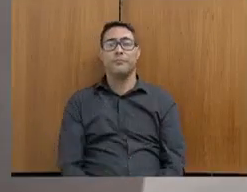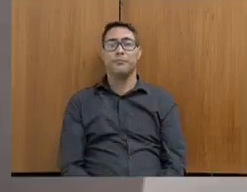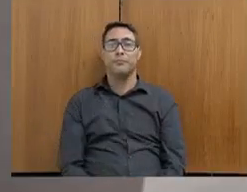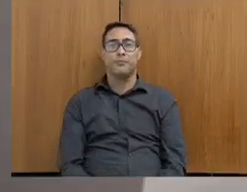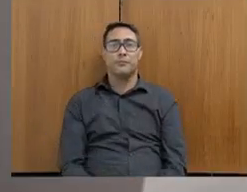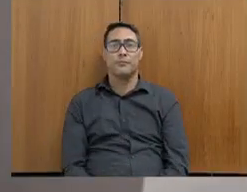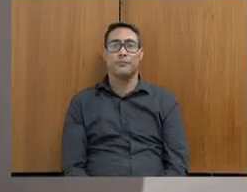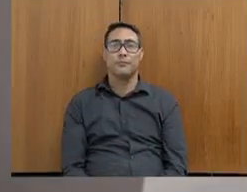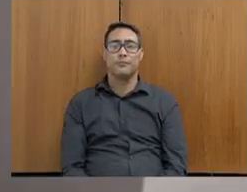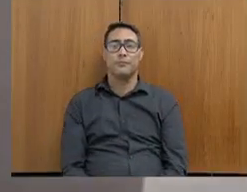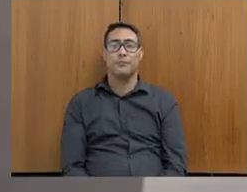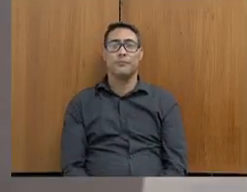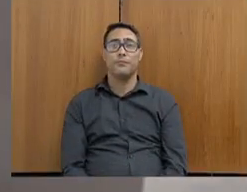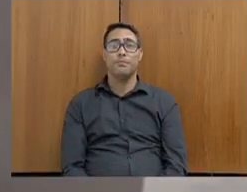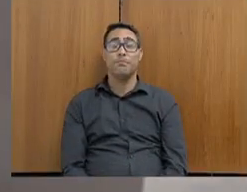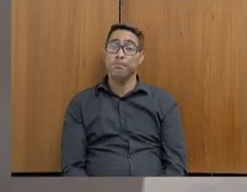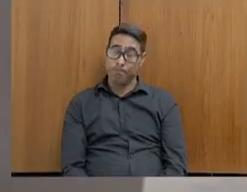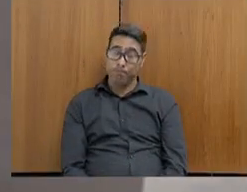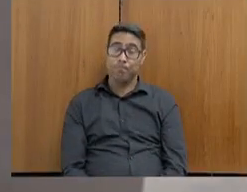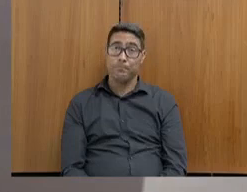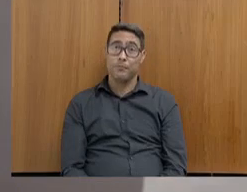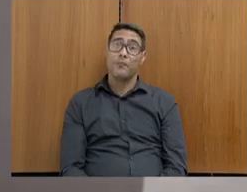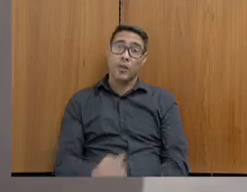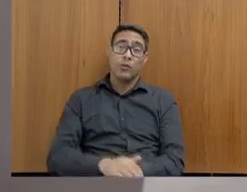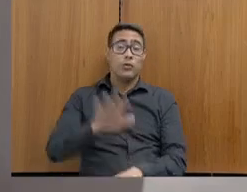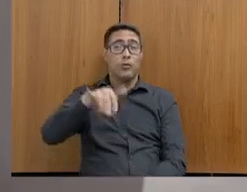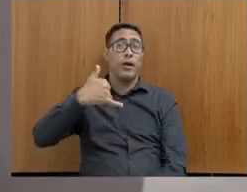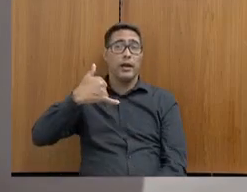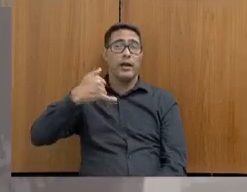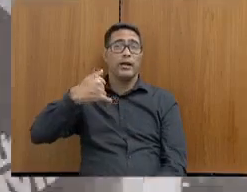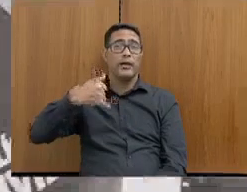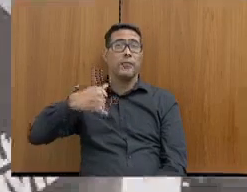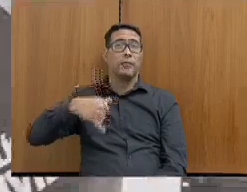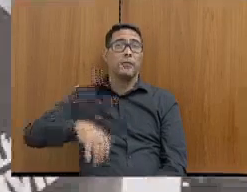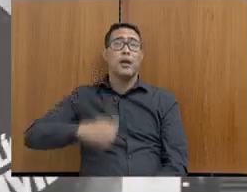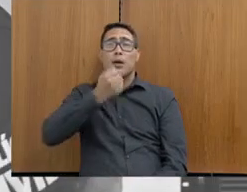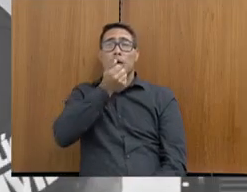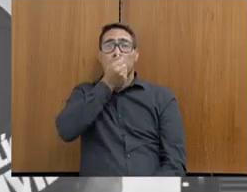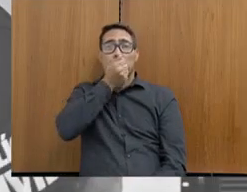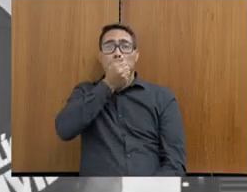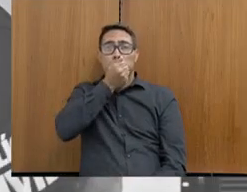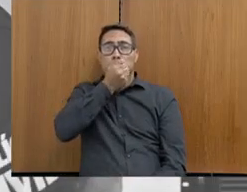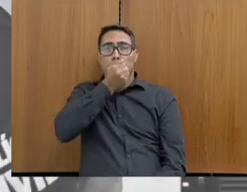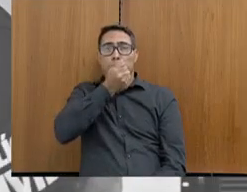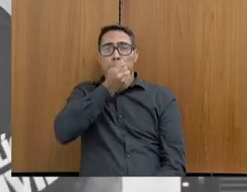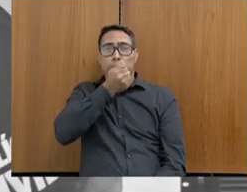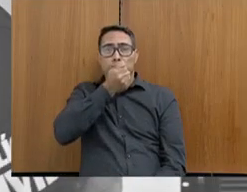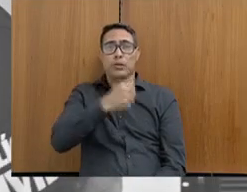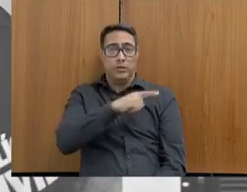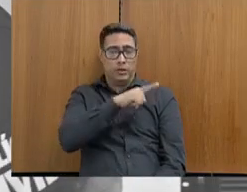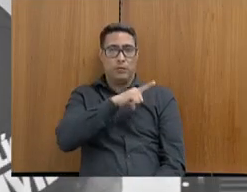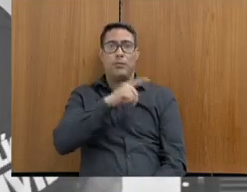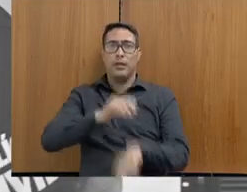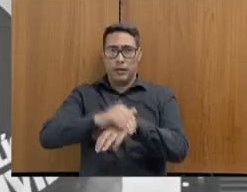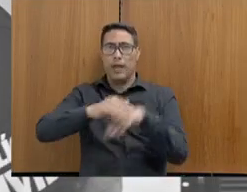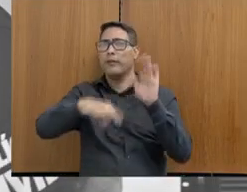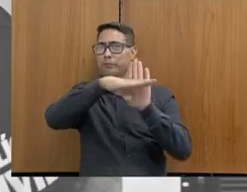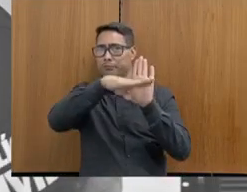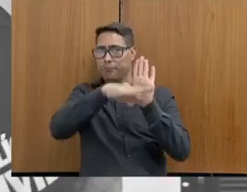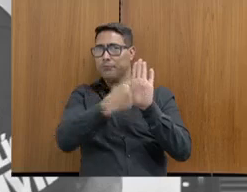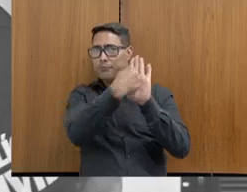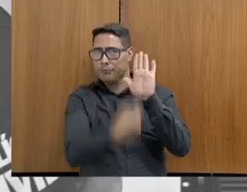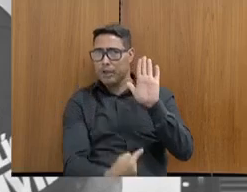bem é quanto a rádio comunicadores né Nós temos também por meio de uma Emenda aqui da comissão de Participação